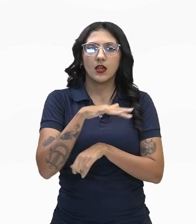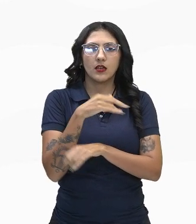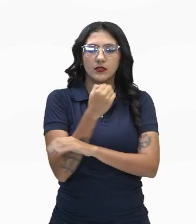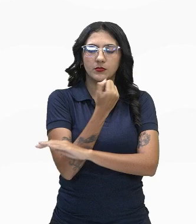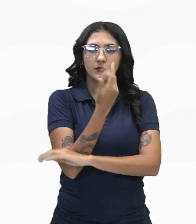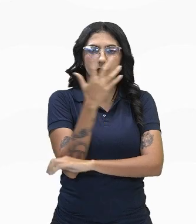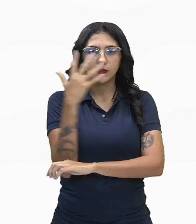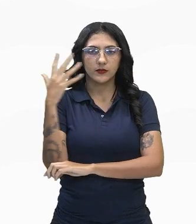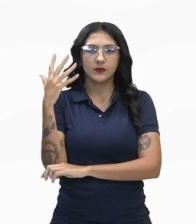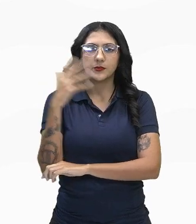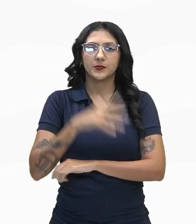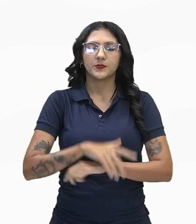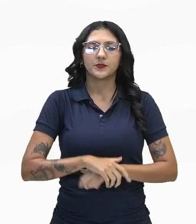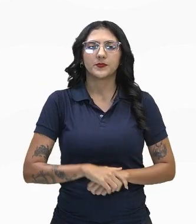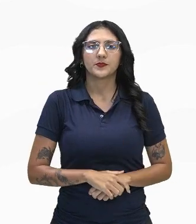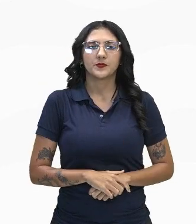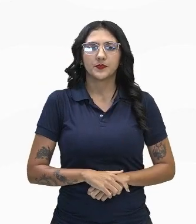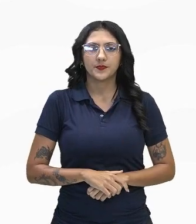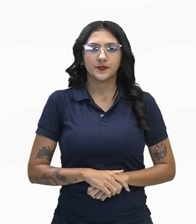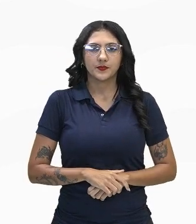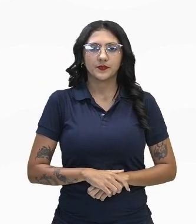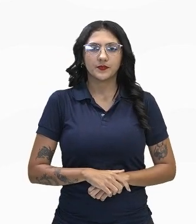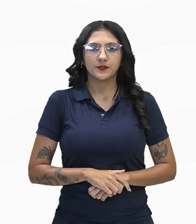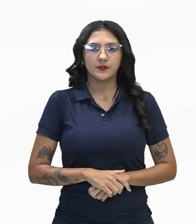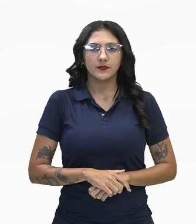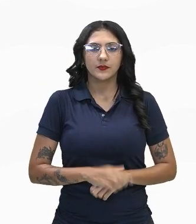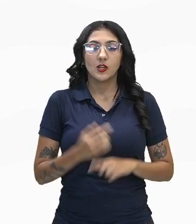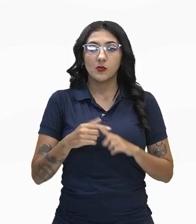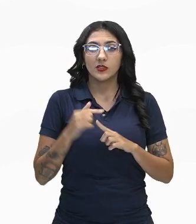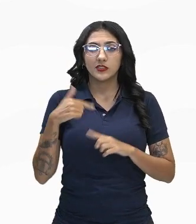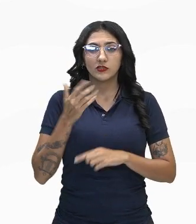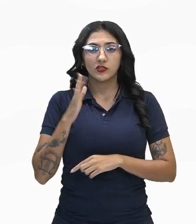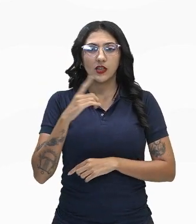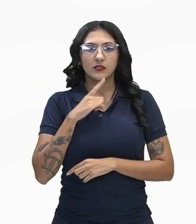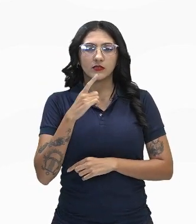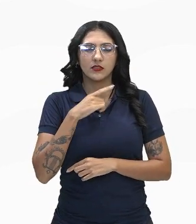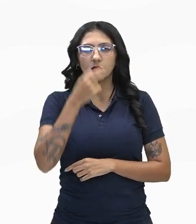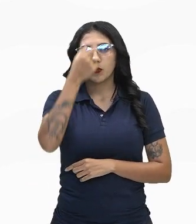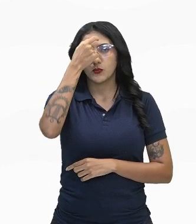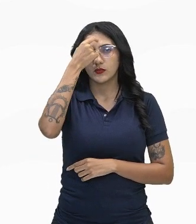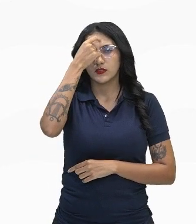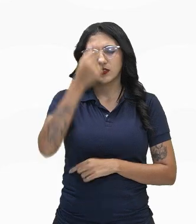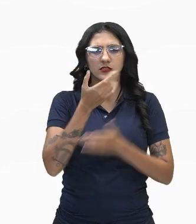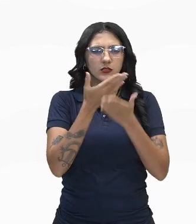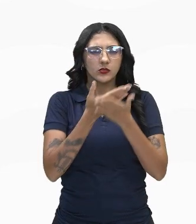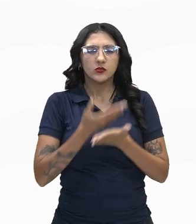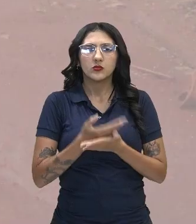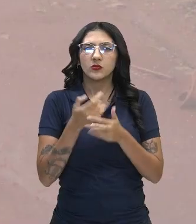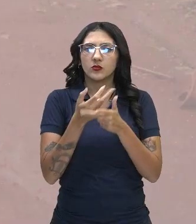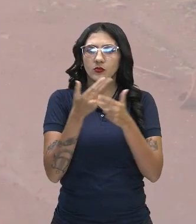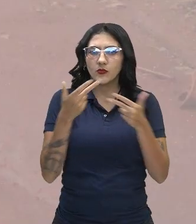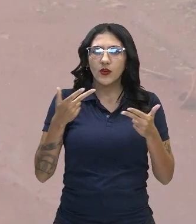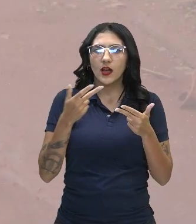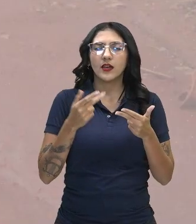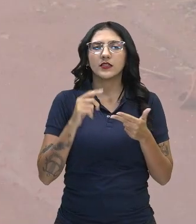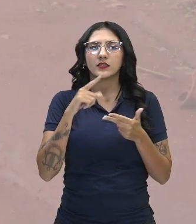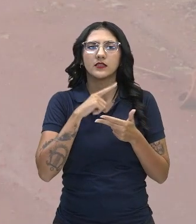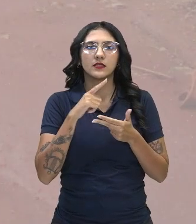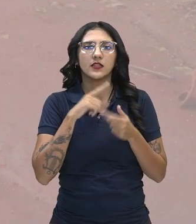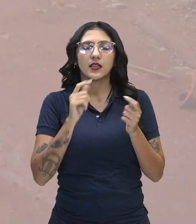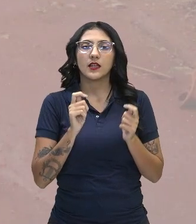região, não é mesmo? Isso, porque a gente já tem ciência, né? Vários estudos foram feitos acerca do